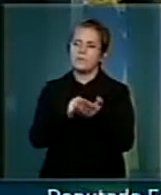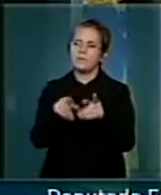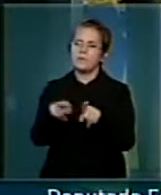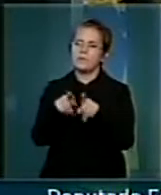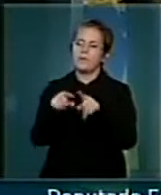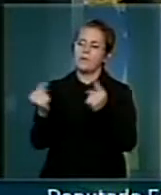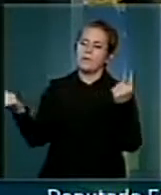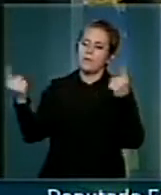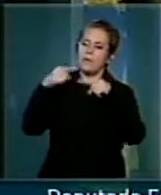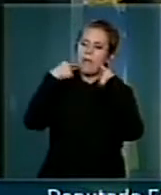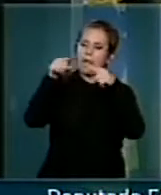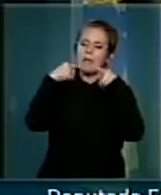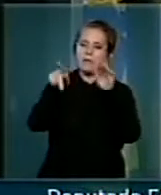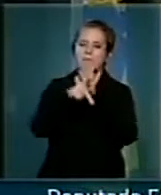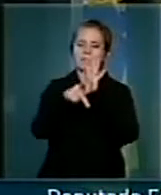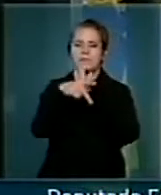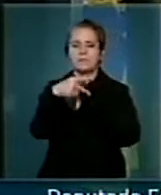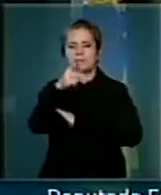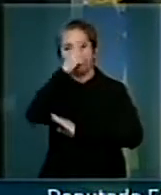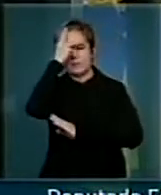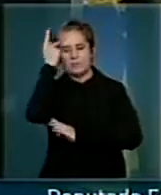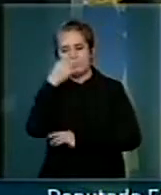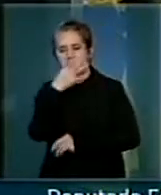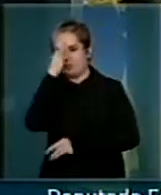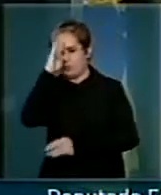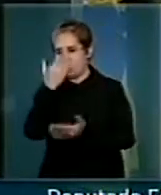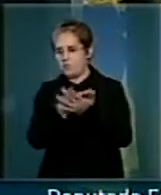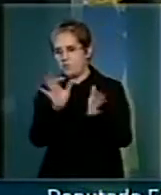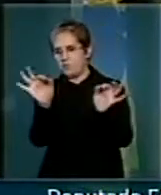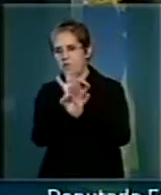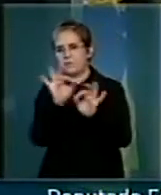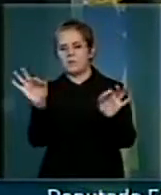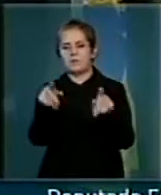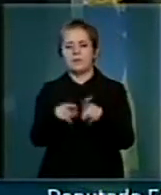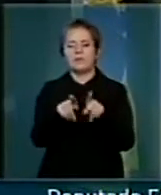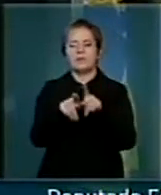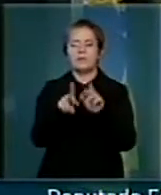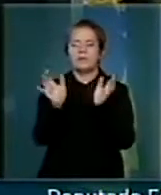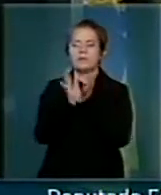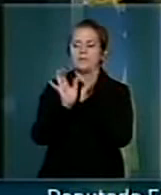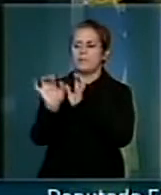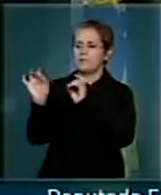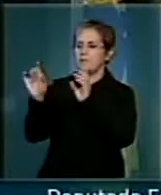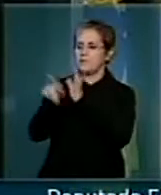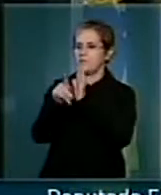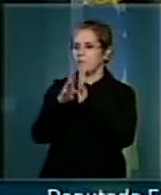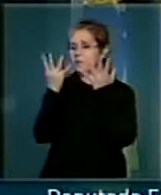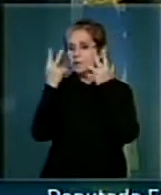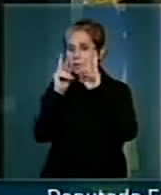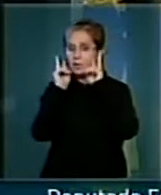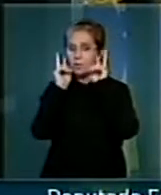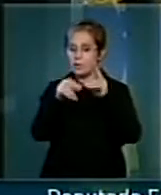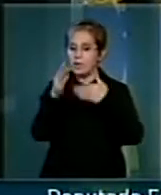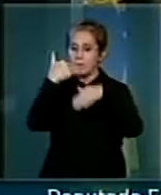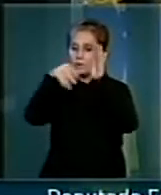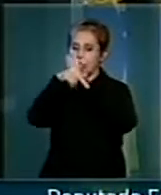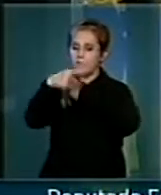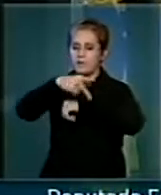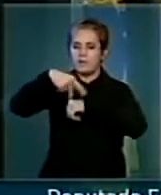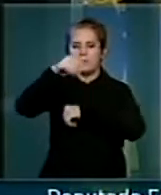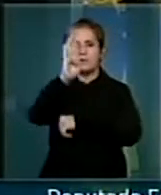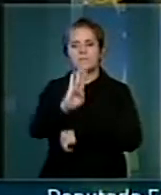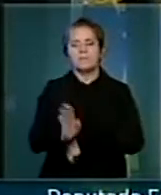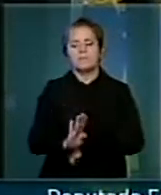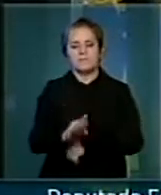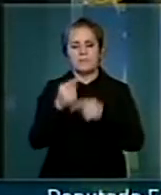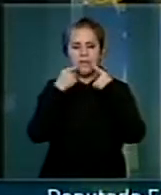contrário das críticas disparadas pelos pessimistas de plantão, pelos especialistas em fechar os olhos para os avanços do país,